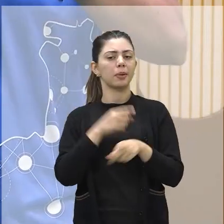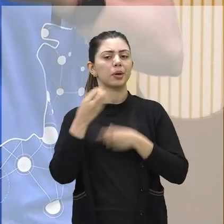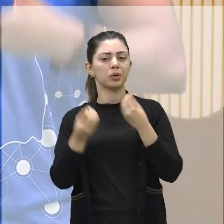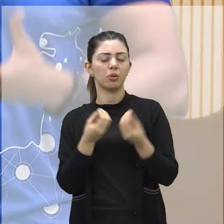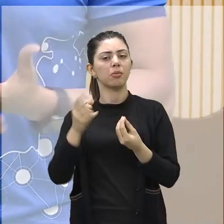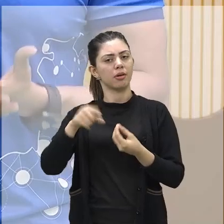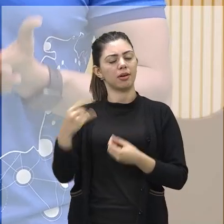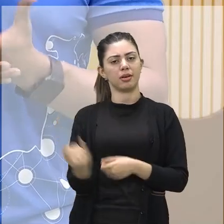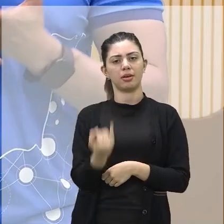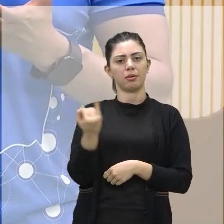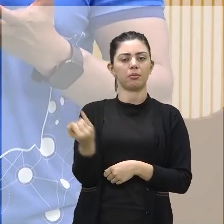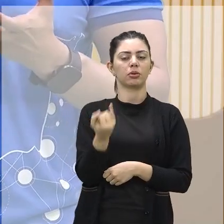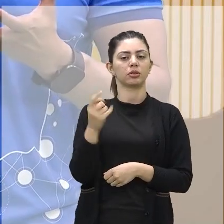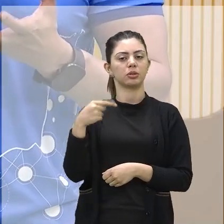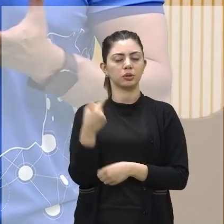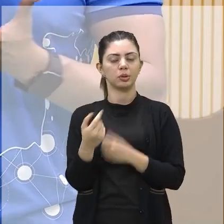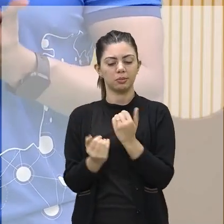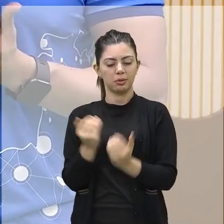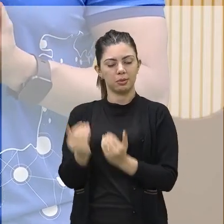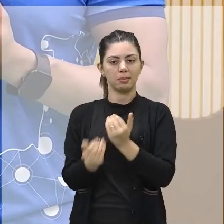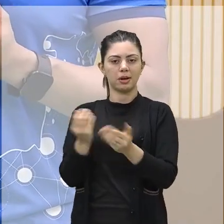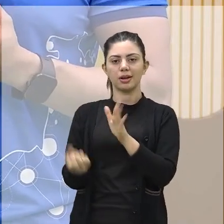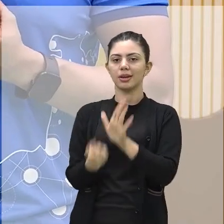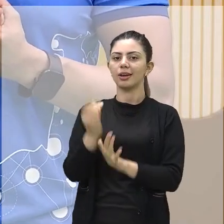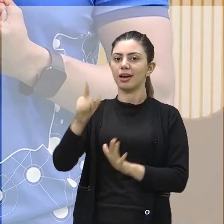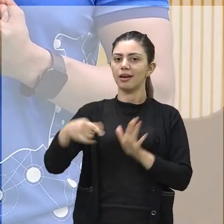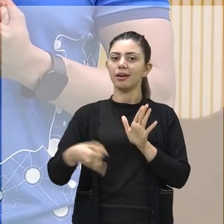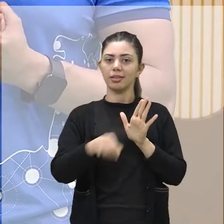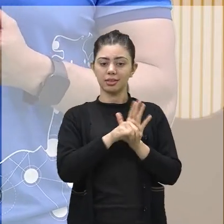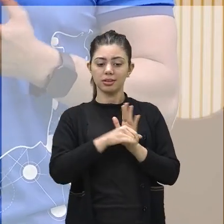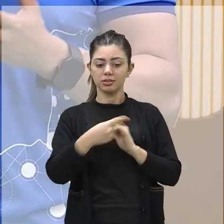são importantes no processo de construção da nossa